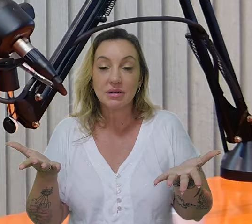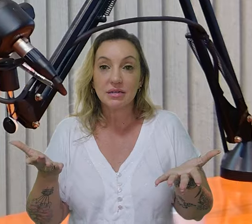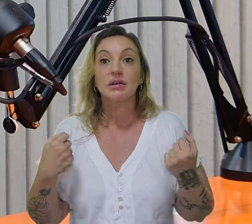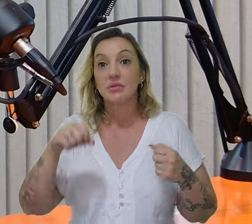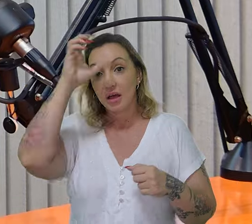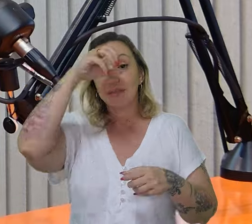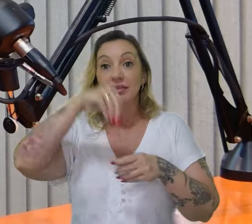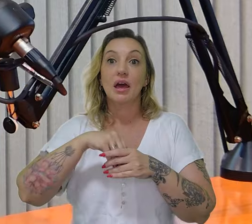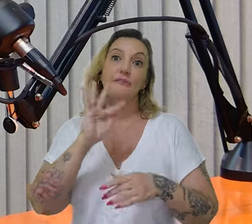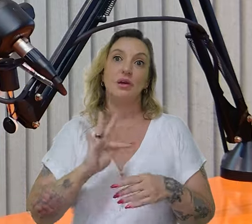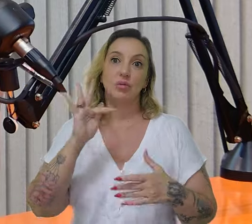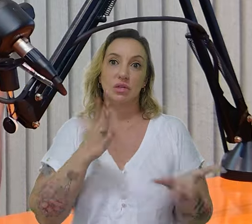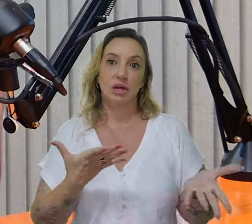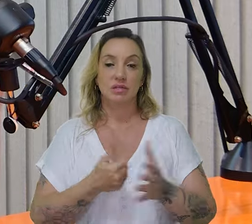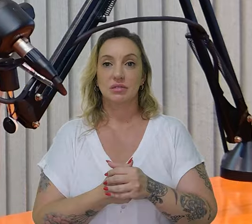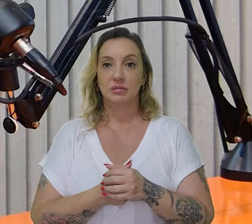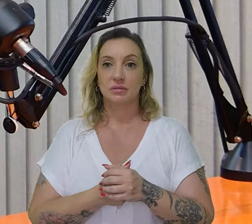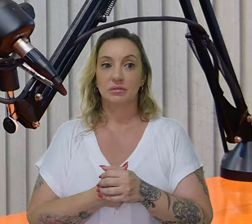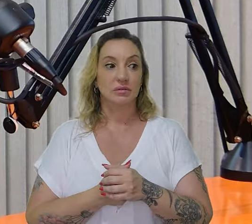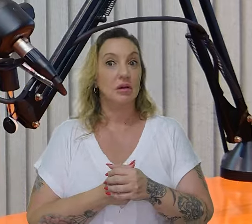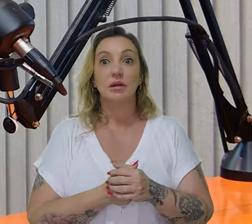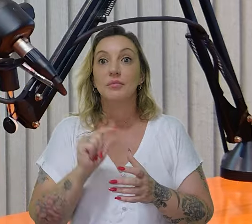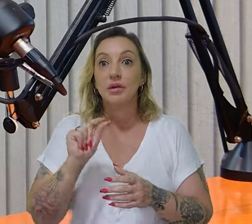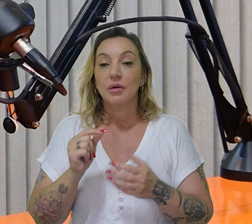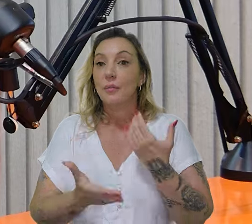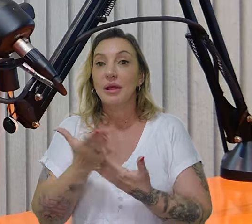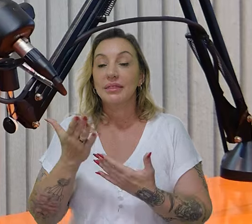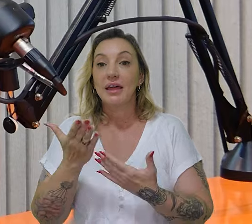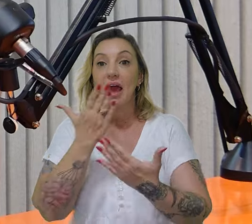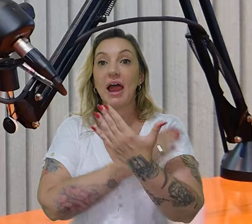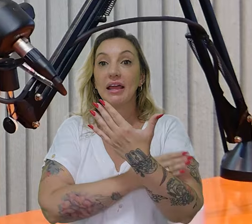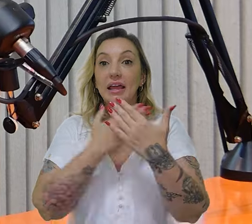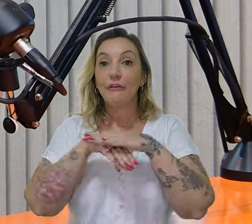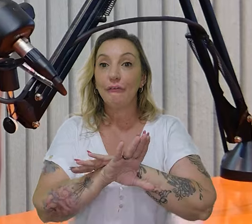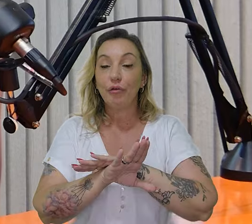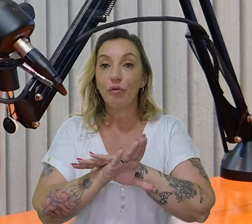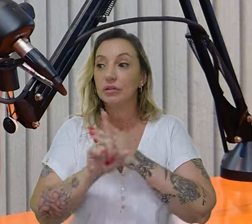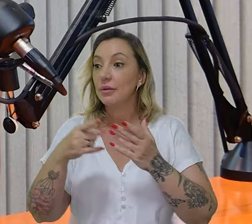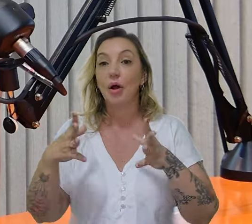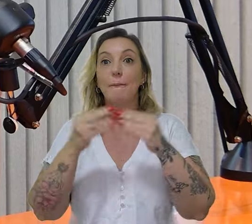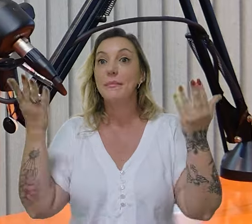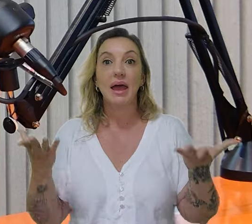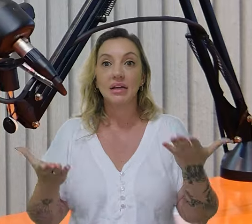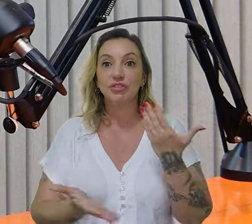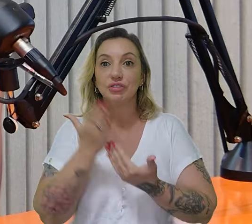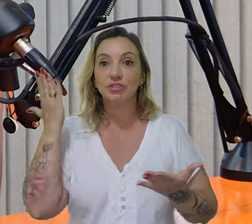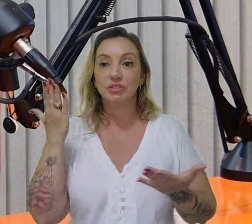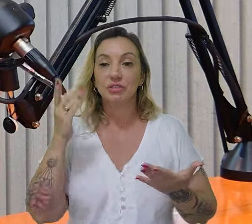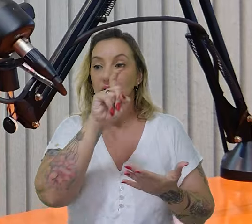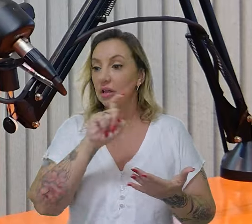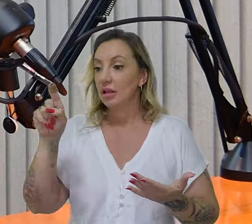ter aprendido na faculdade né gente é o mínimo não perder você faz um arquivo todo e depois você perde esse arquivo porque você